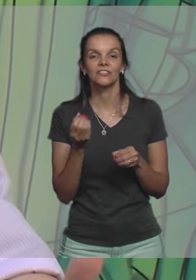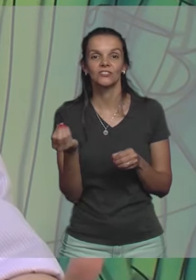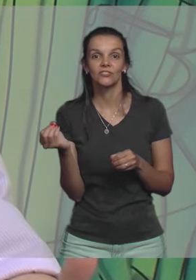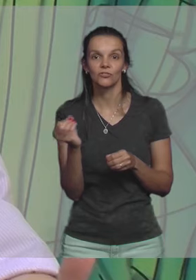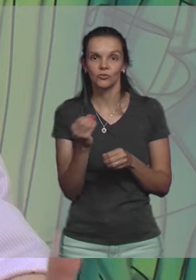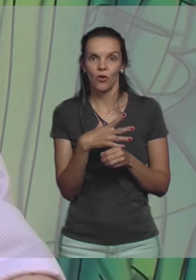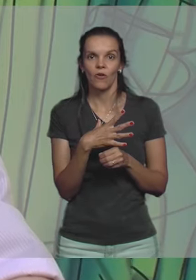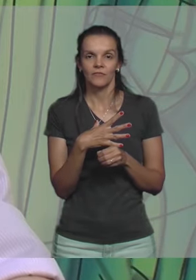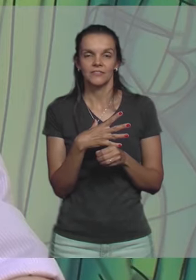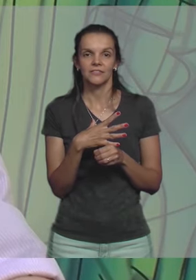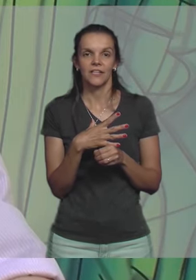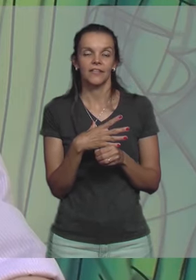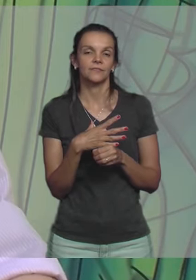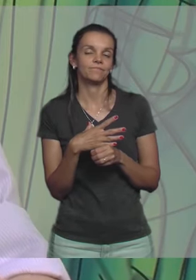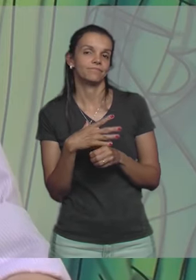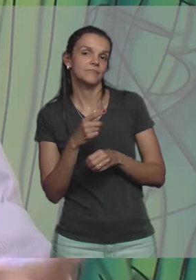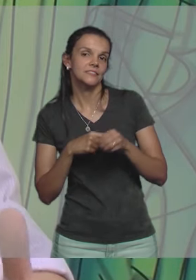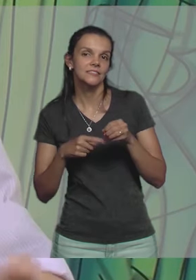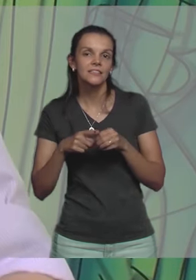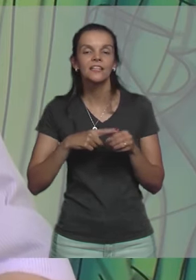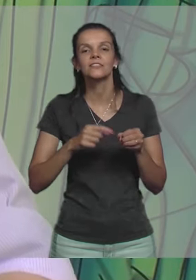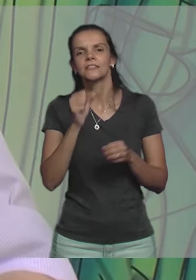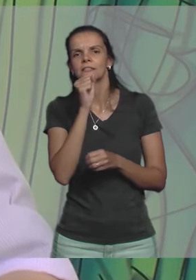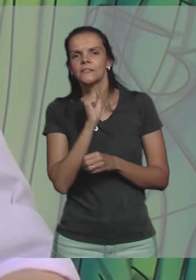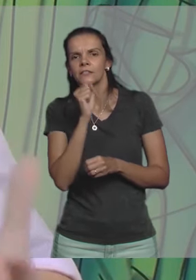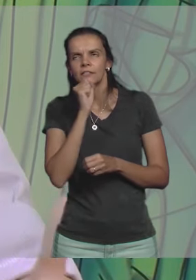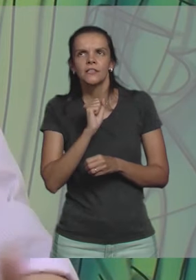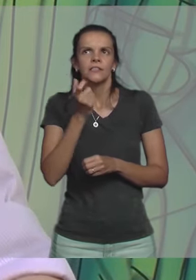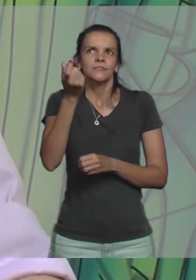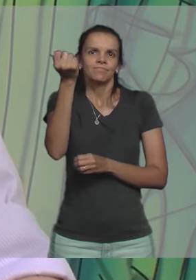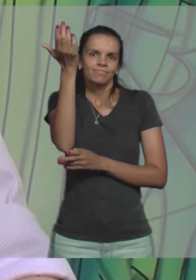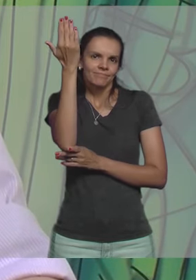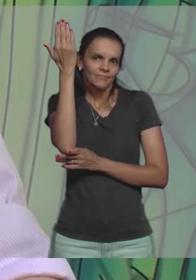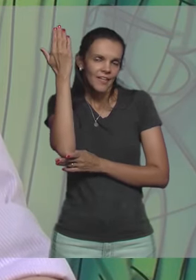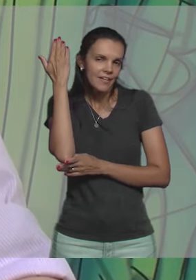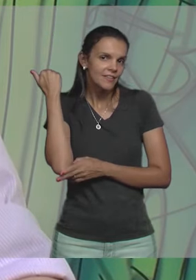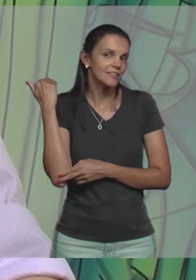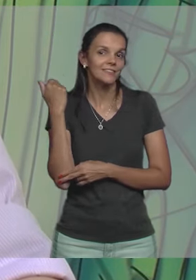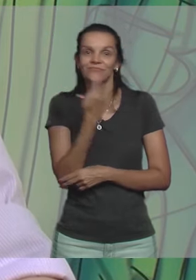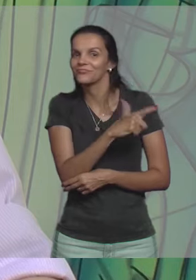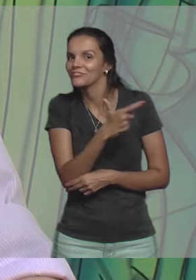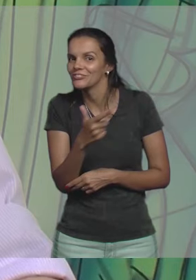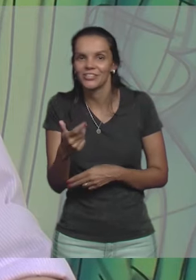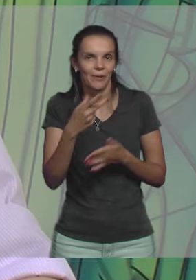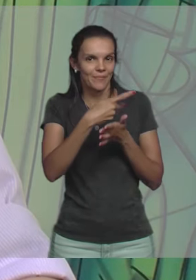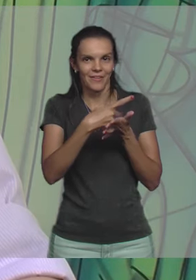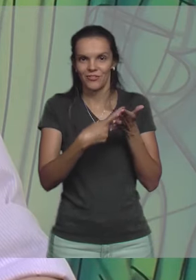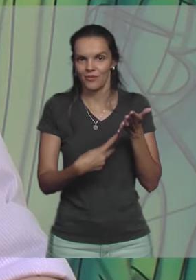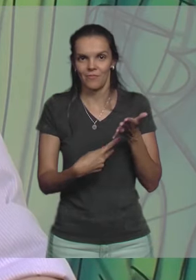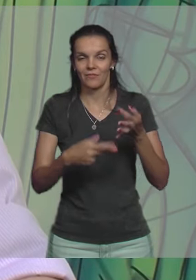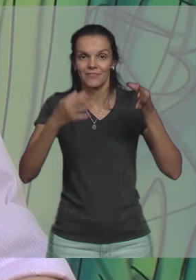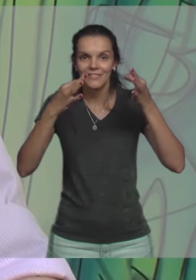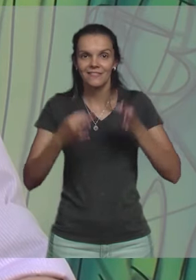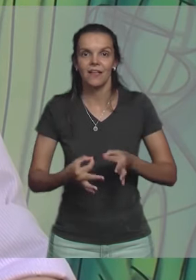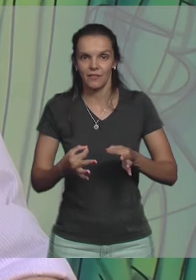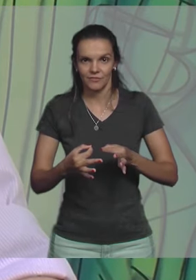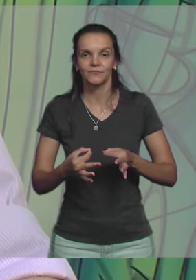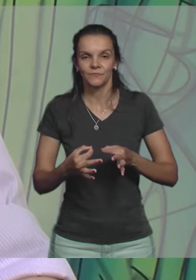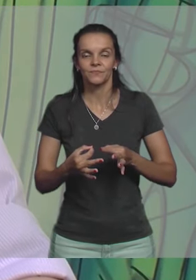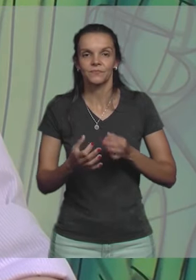cidades antigas. Elas foram concebidas, foram criadas, foram surgindo sem um planejamento adequado que levasse